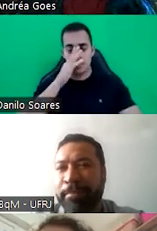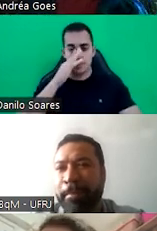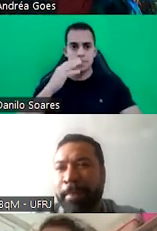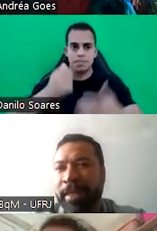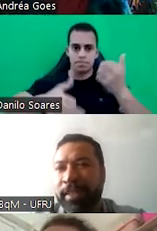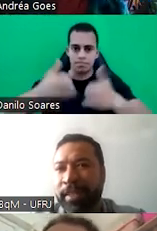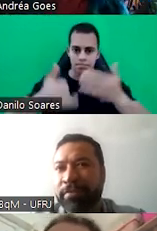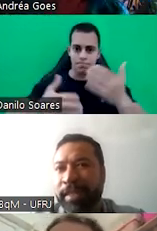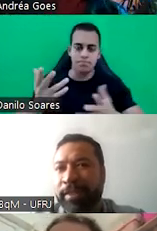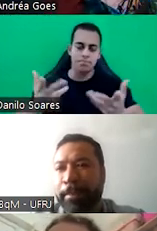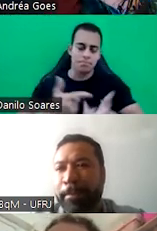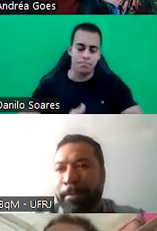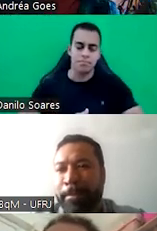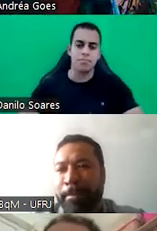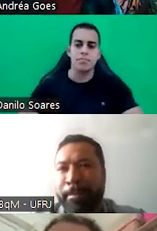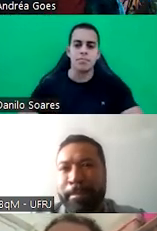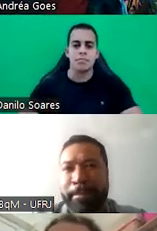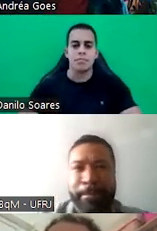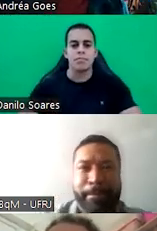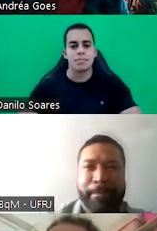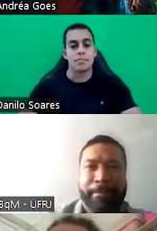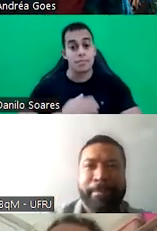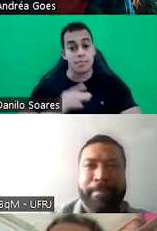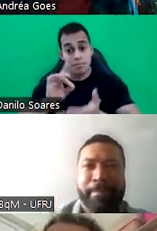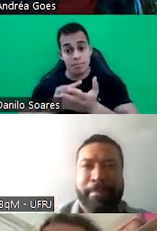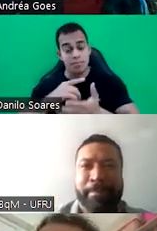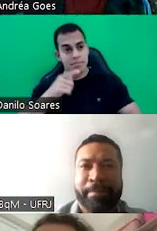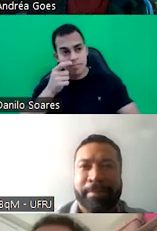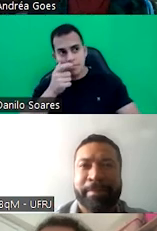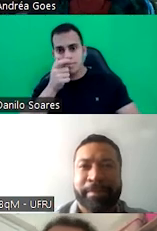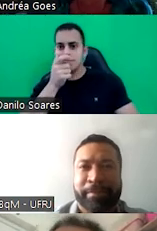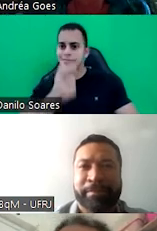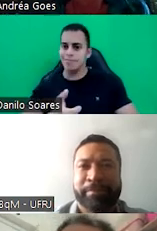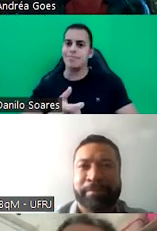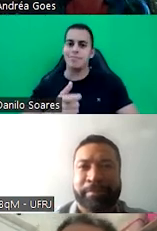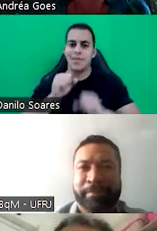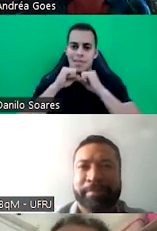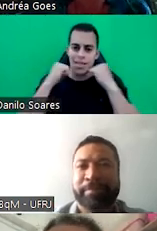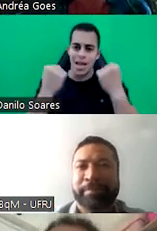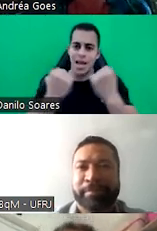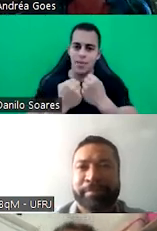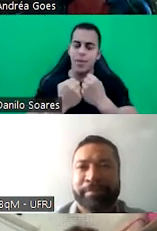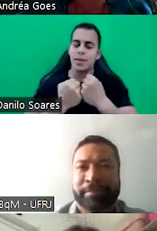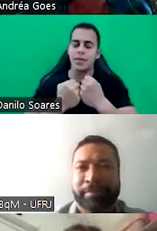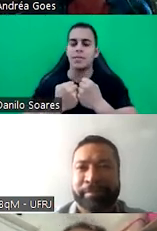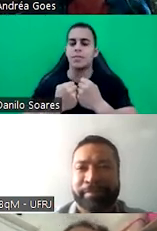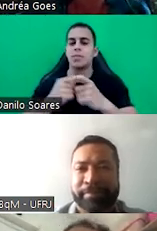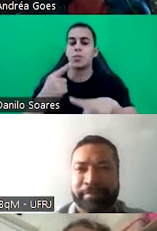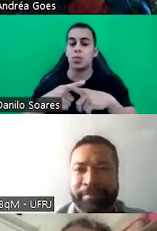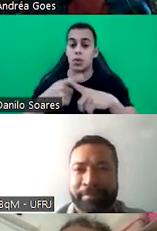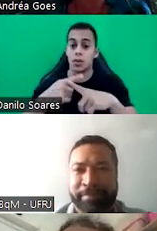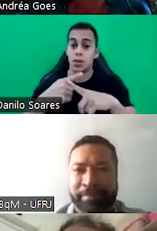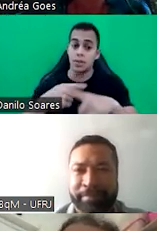interfaces que você fez. Eu achei divino esse seminário, em todos os sentidos, assim, porque eu sou